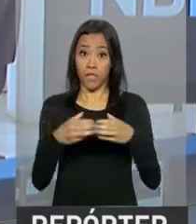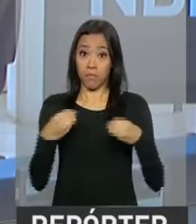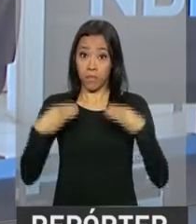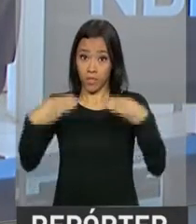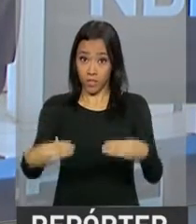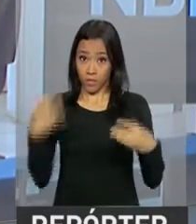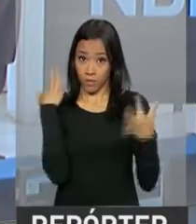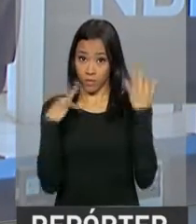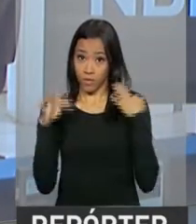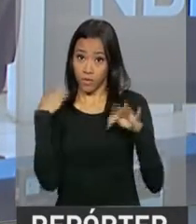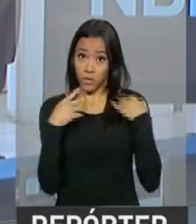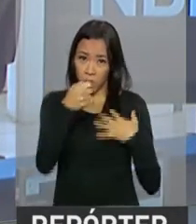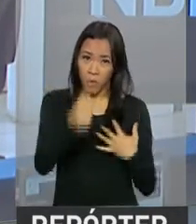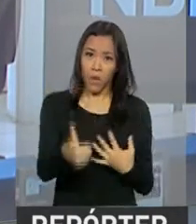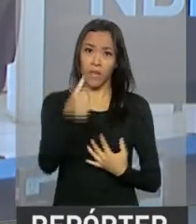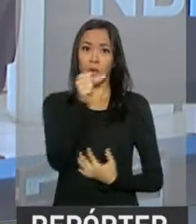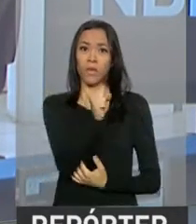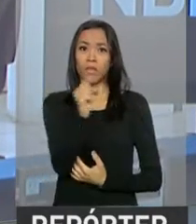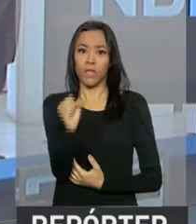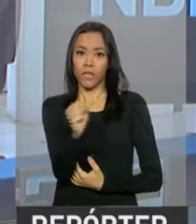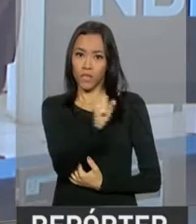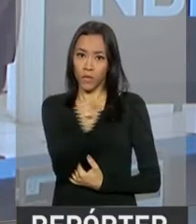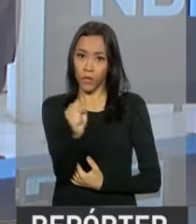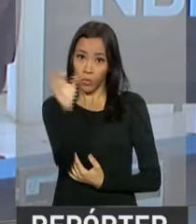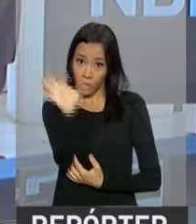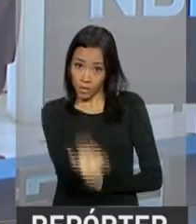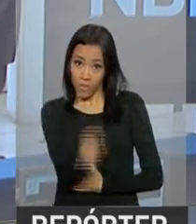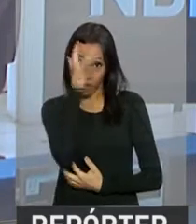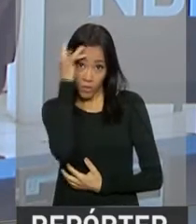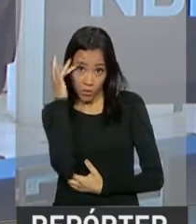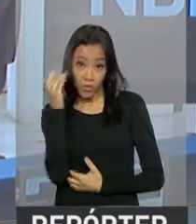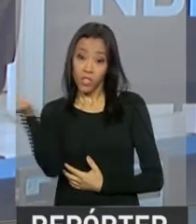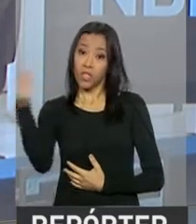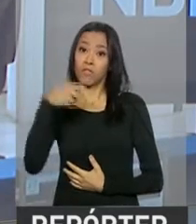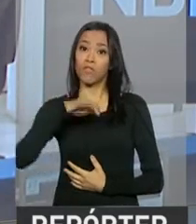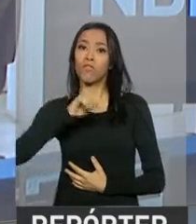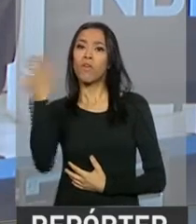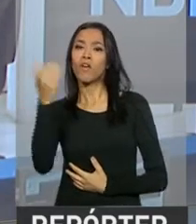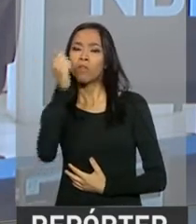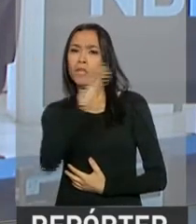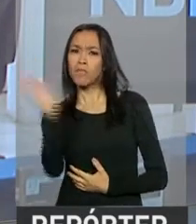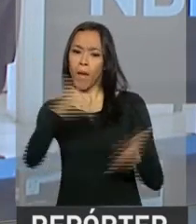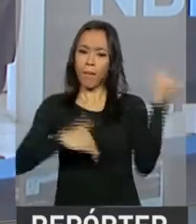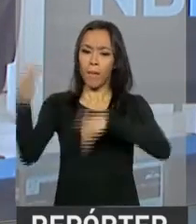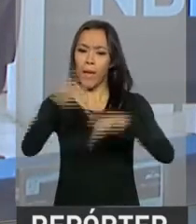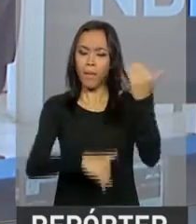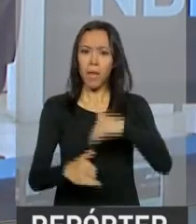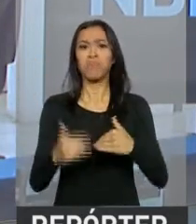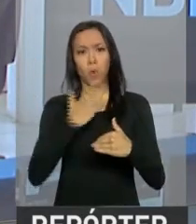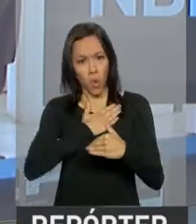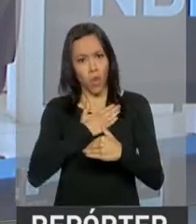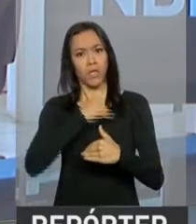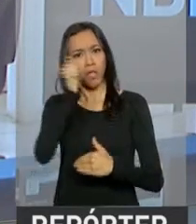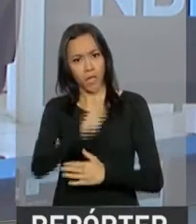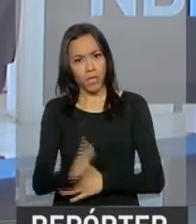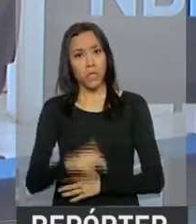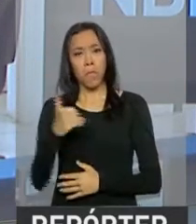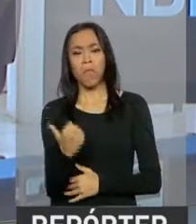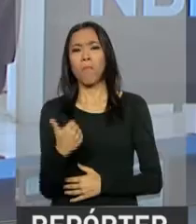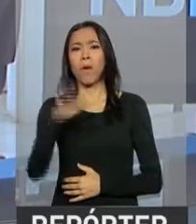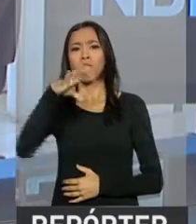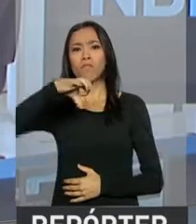acordo com o estudo quase 88 por cento dos turistas estrangeiros querem retornar ao brasil entre os brasileiros mais de